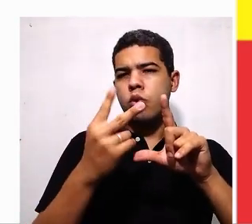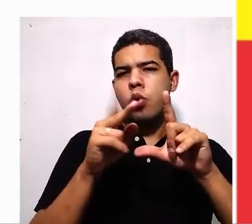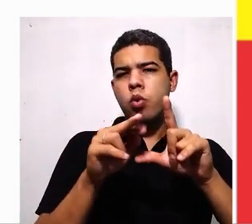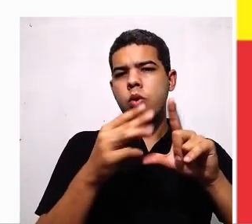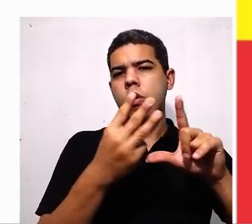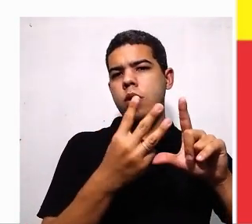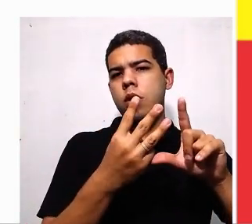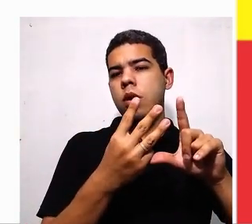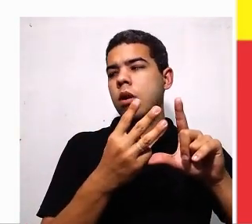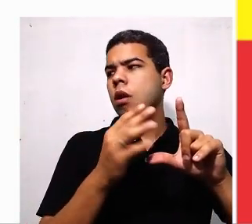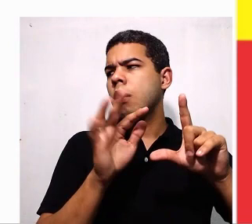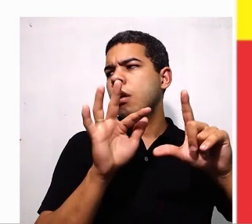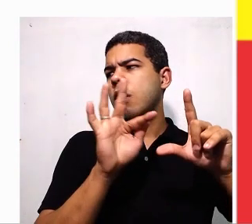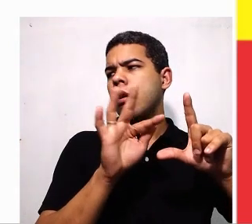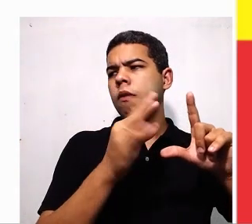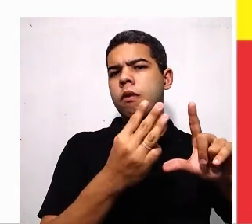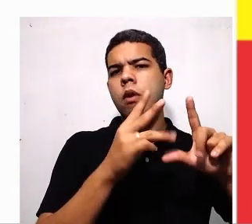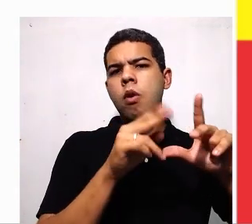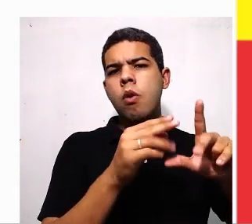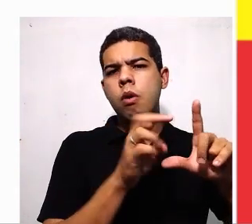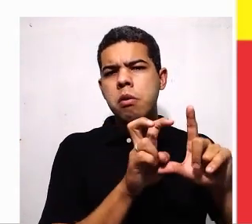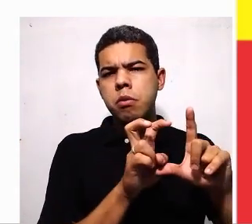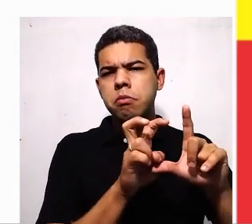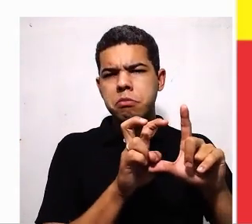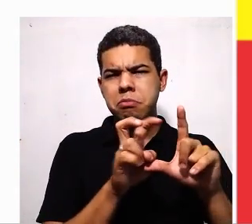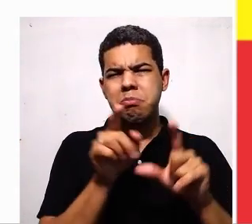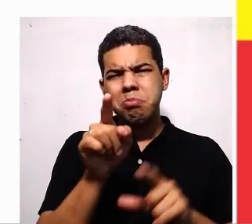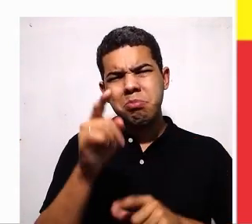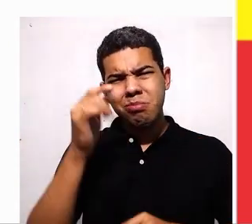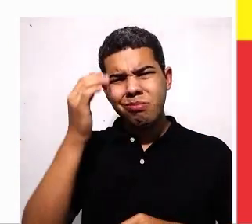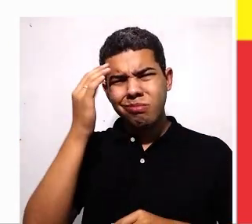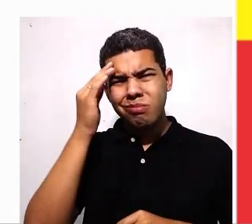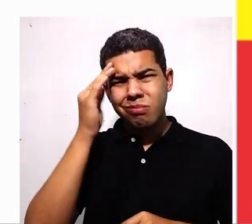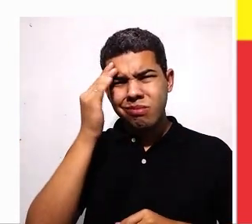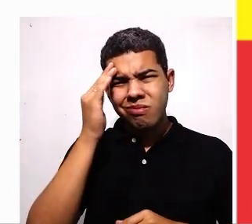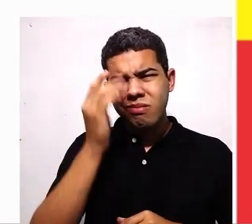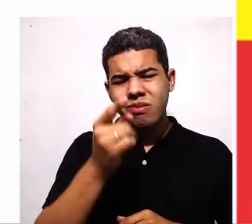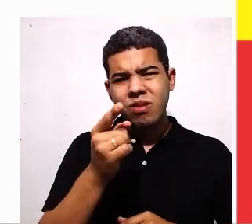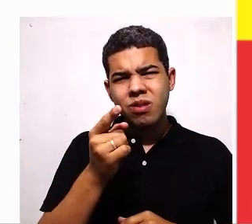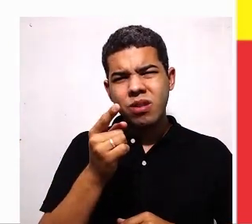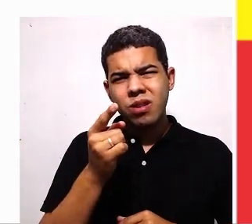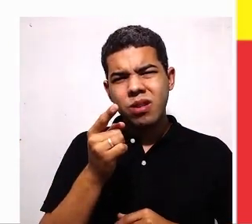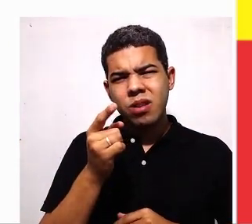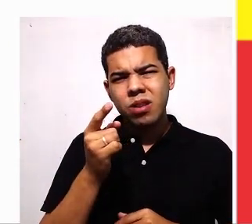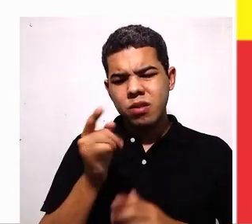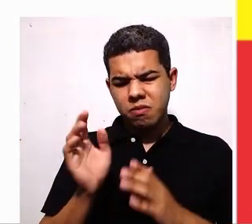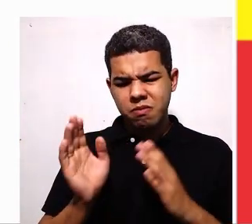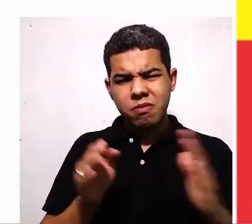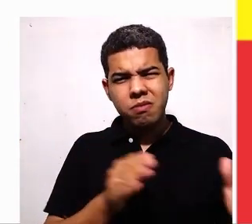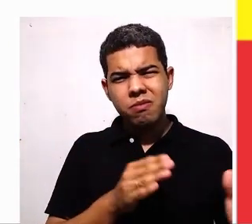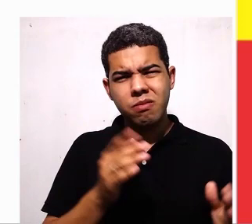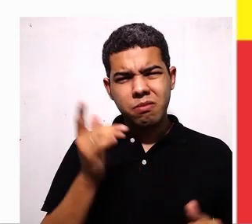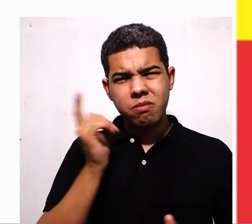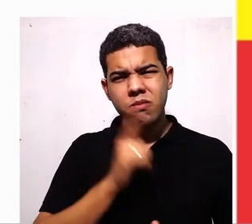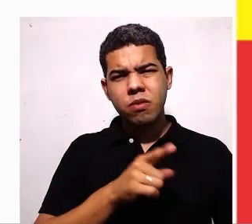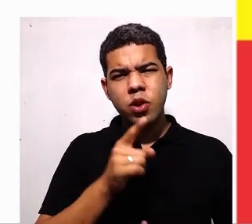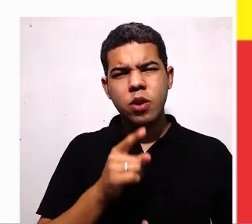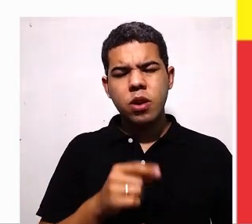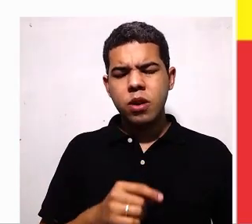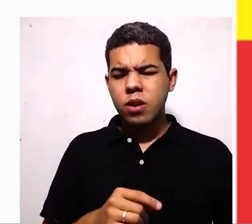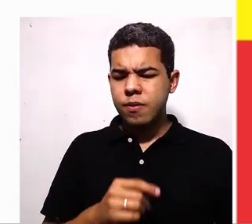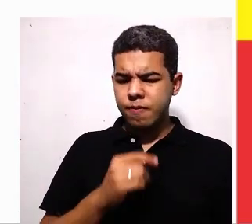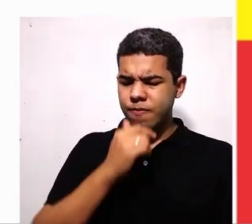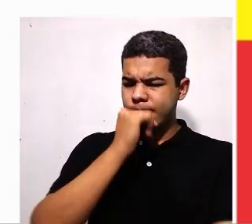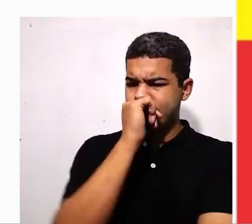a 5. Você consegue entender isso? Você consegue entender um padrão dessas figuras? Aí você vai